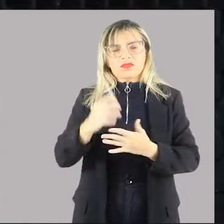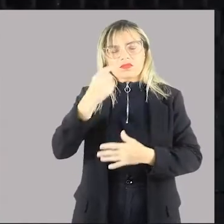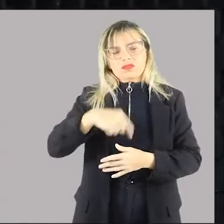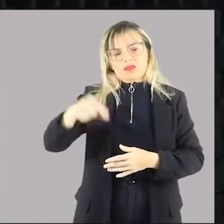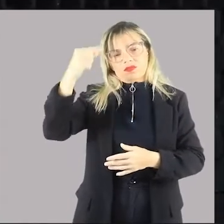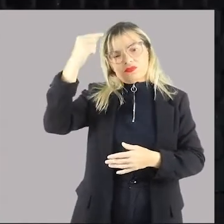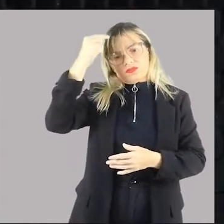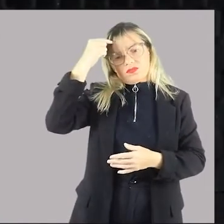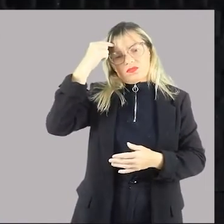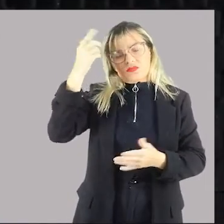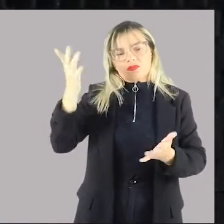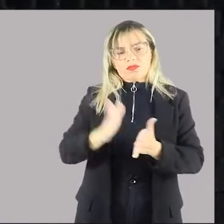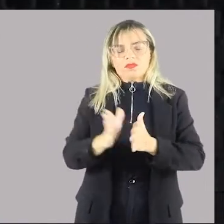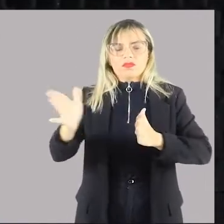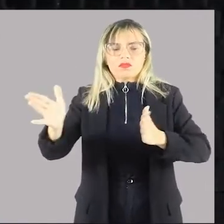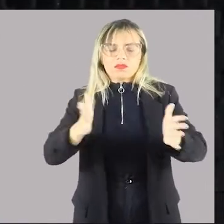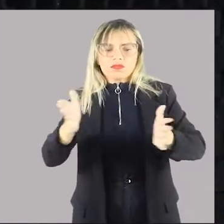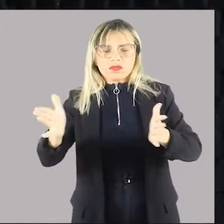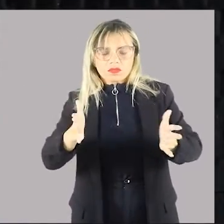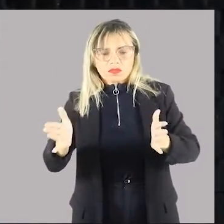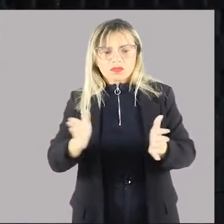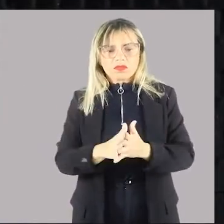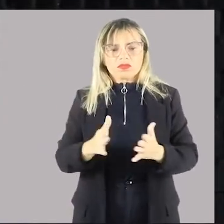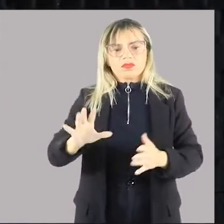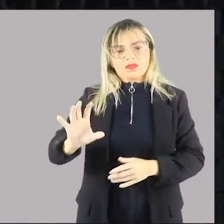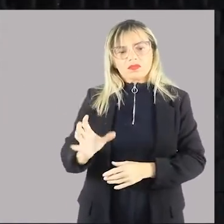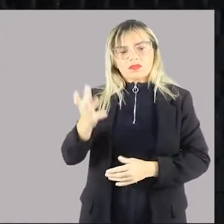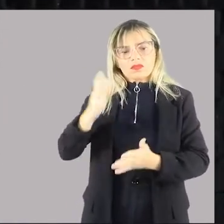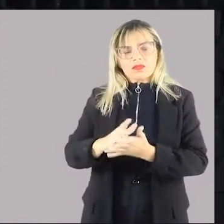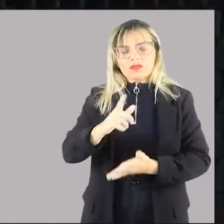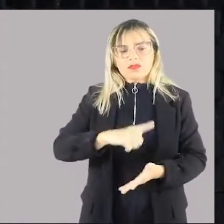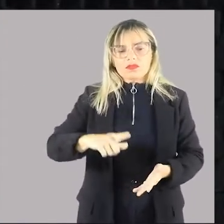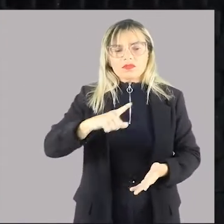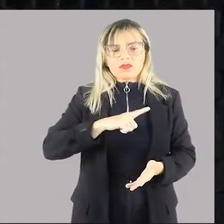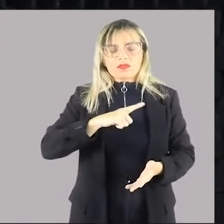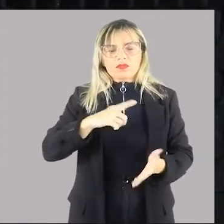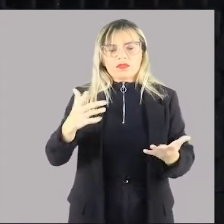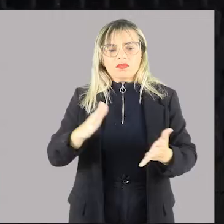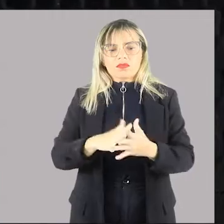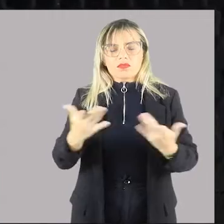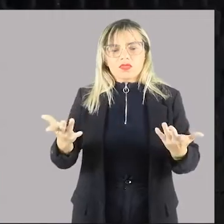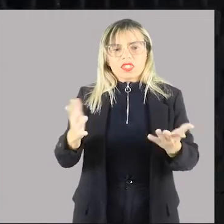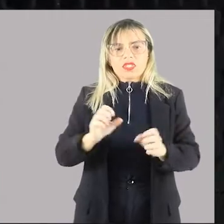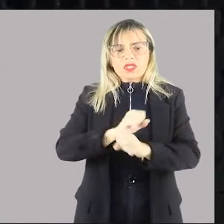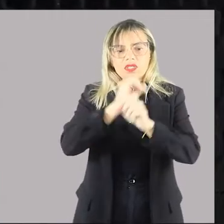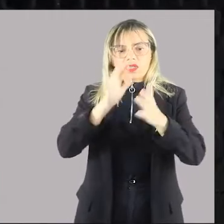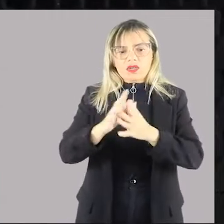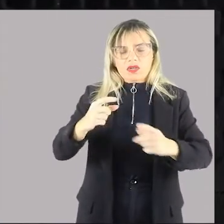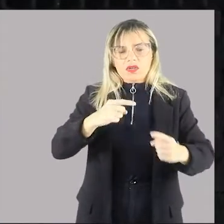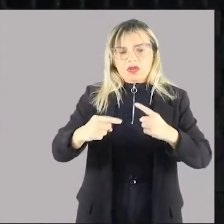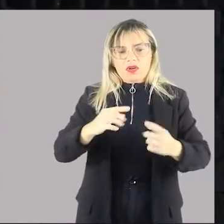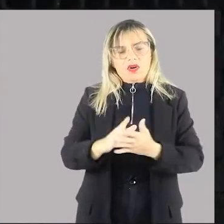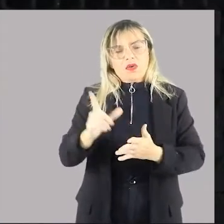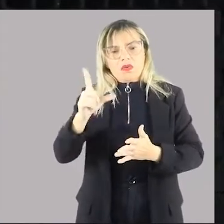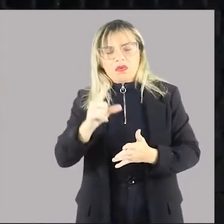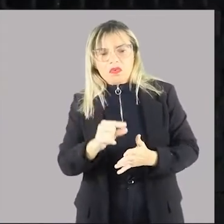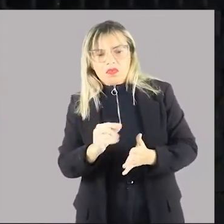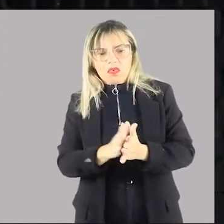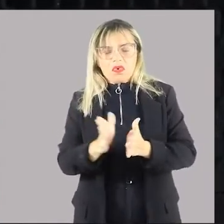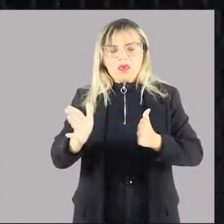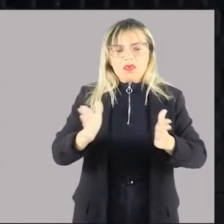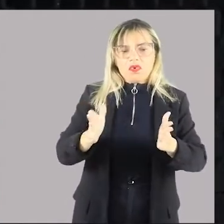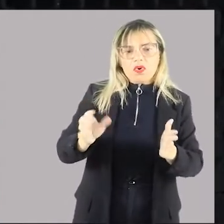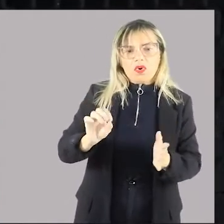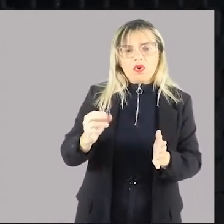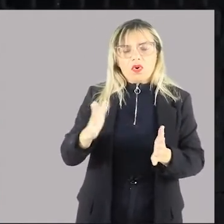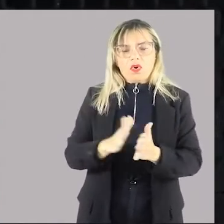que há prazos de validade, né? Lógico. E aqui não está se discutindo se é de curto alcance, médio alcance, longo